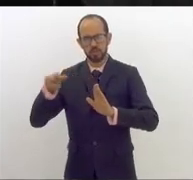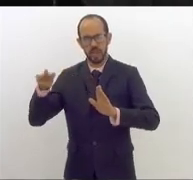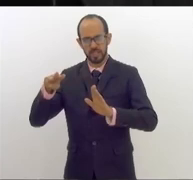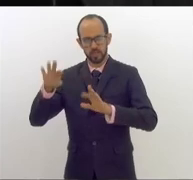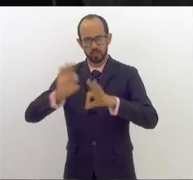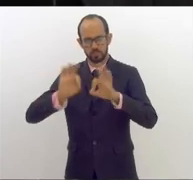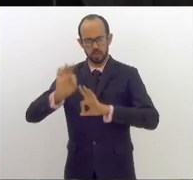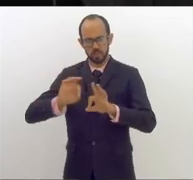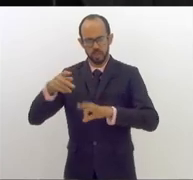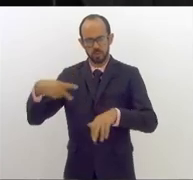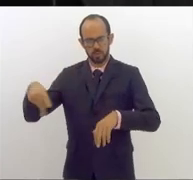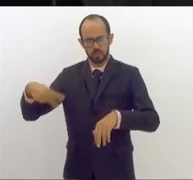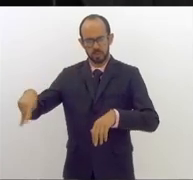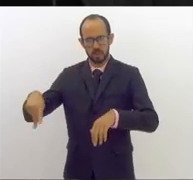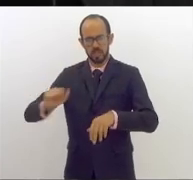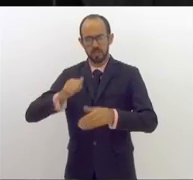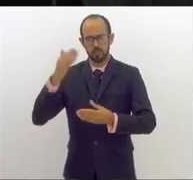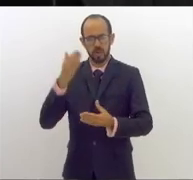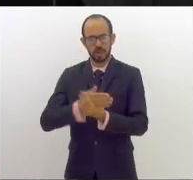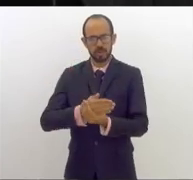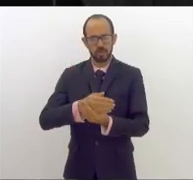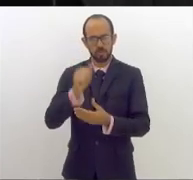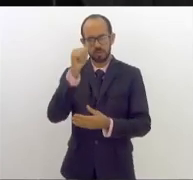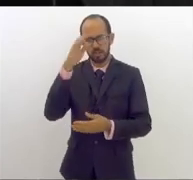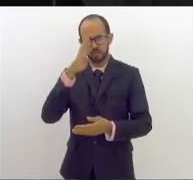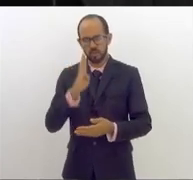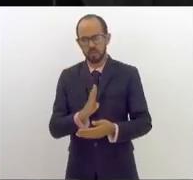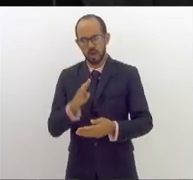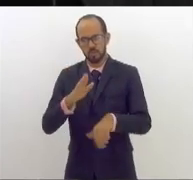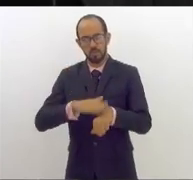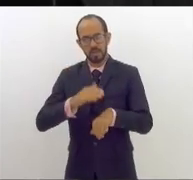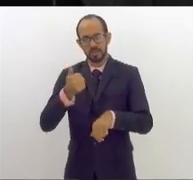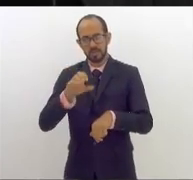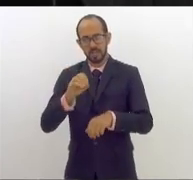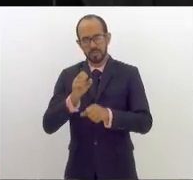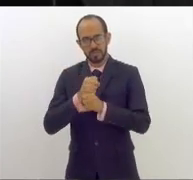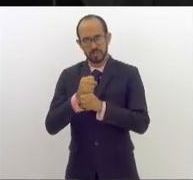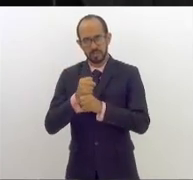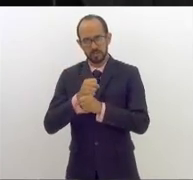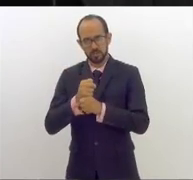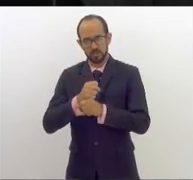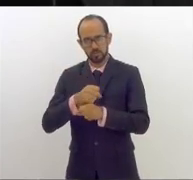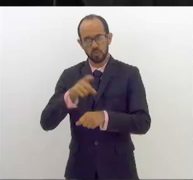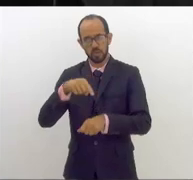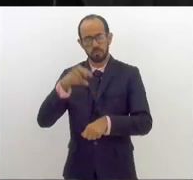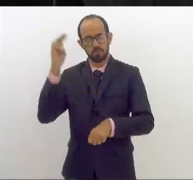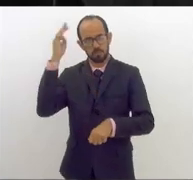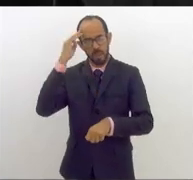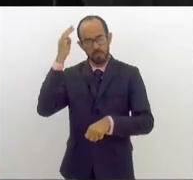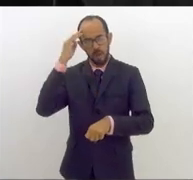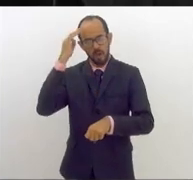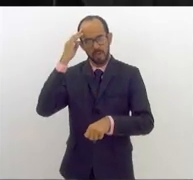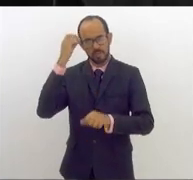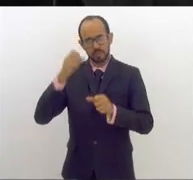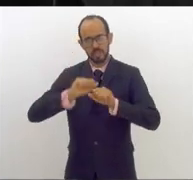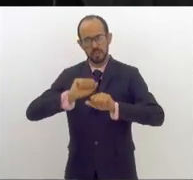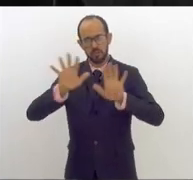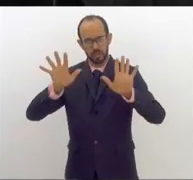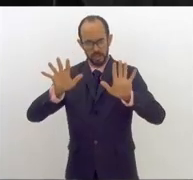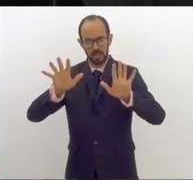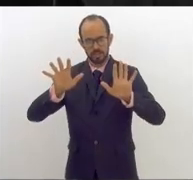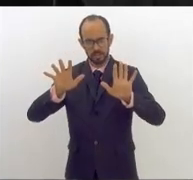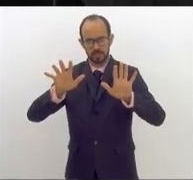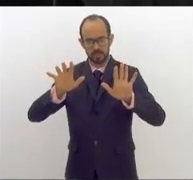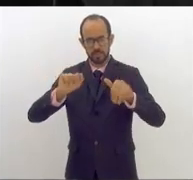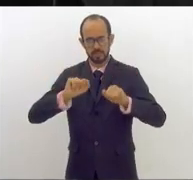qual ele trabalhava dentro do arquivo nacional há mais de 10 anos o projeto memórias revelado é um arquivo né um arquivo lida com a memória não é